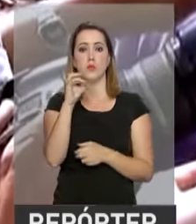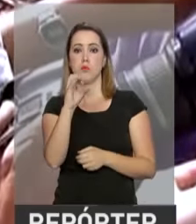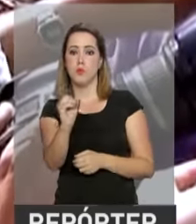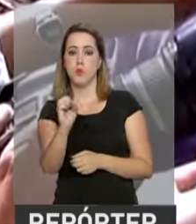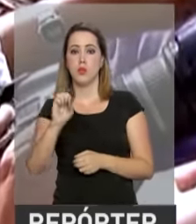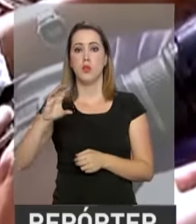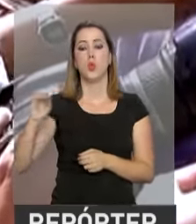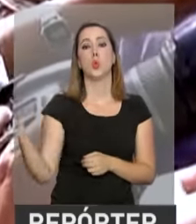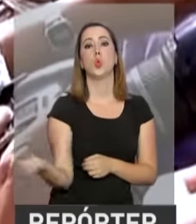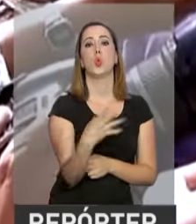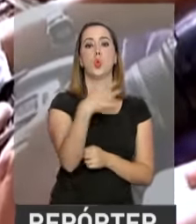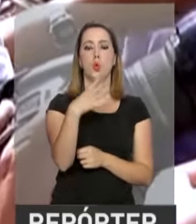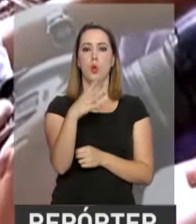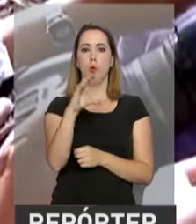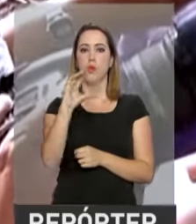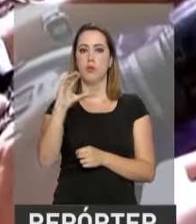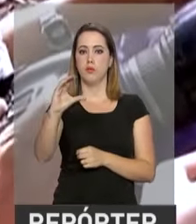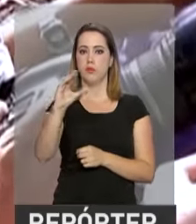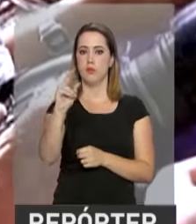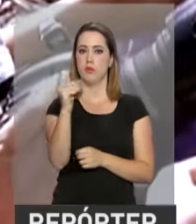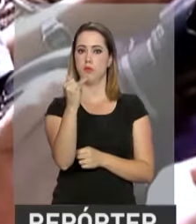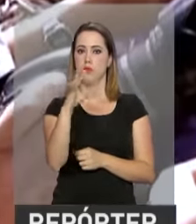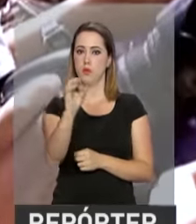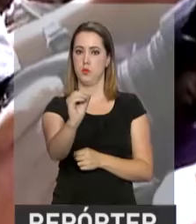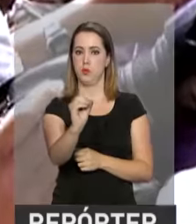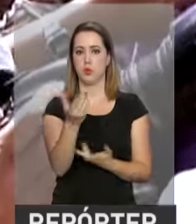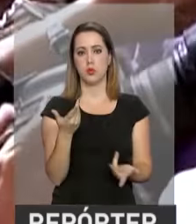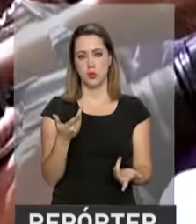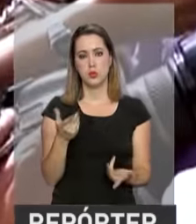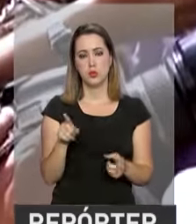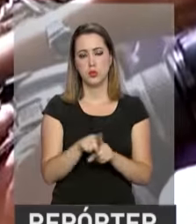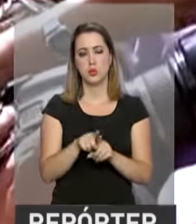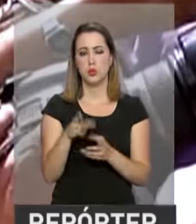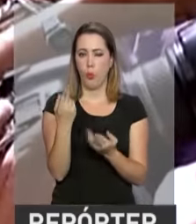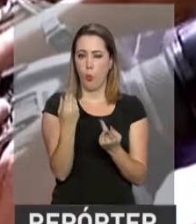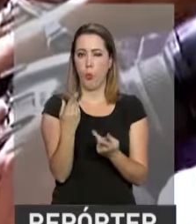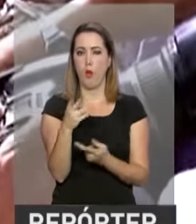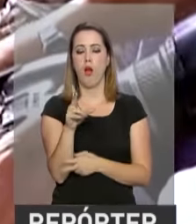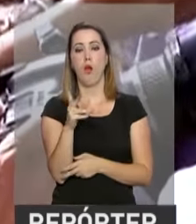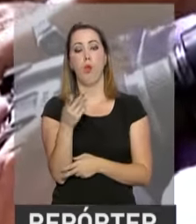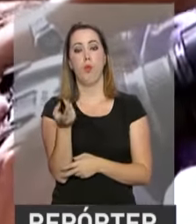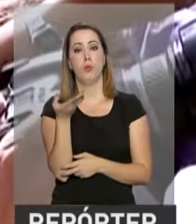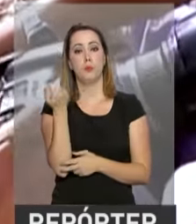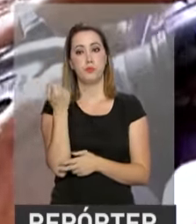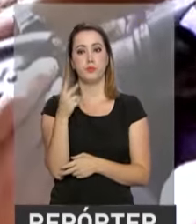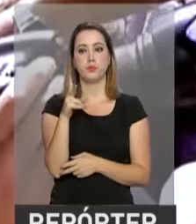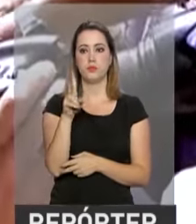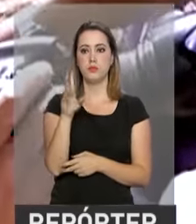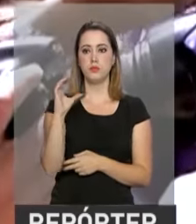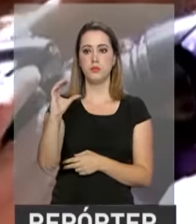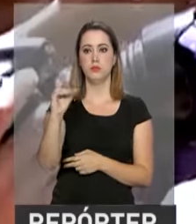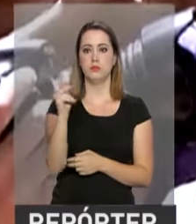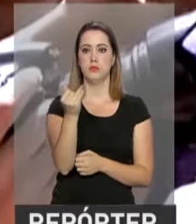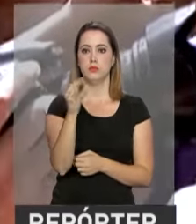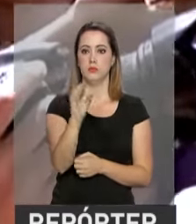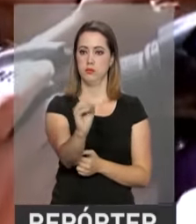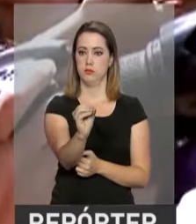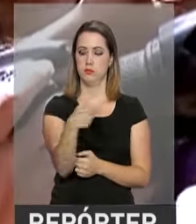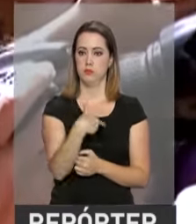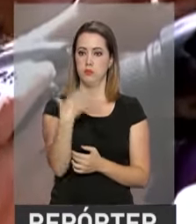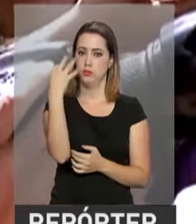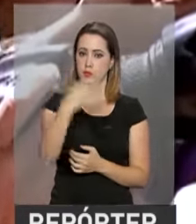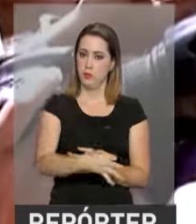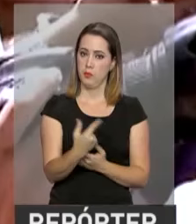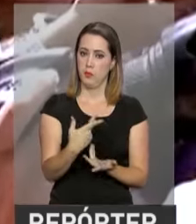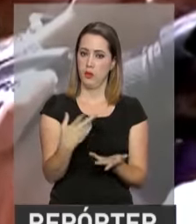programa lá chamado novo Chico n é que Visa exatamente assim como velho do Chico né o novo Chico Visa precisamente a